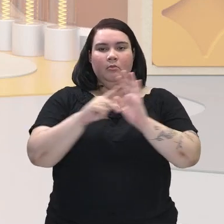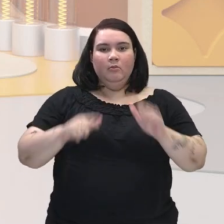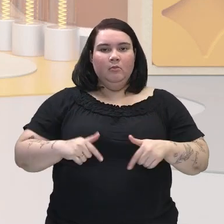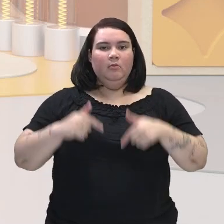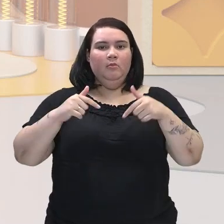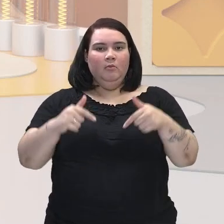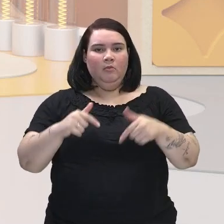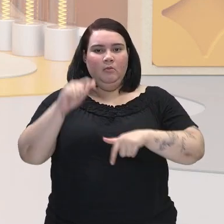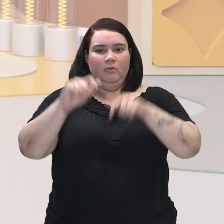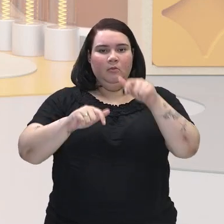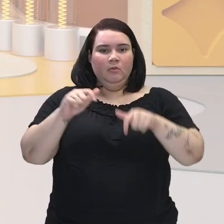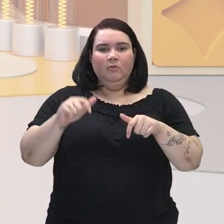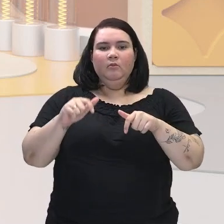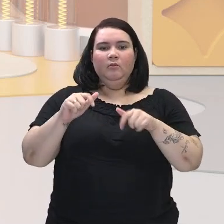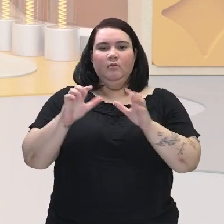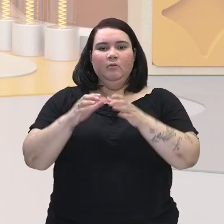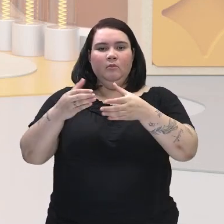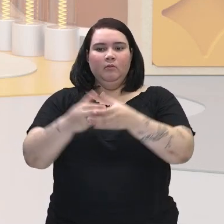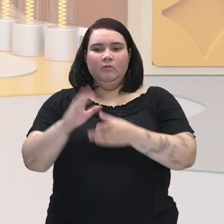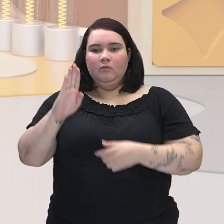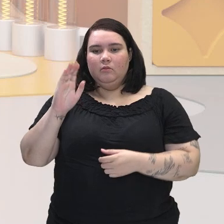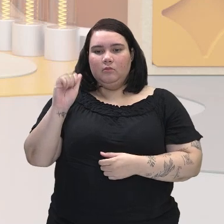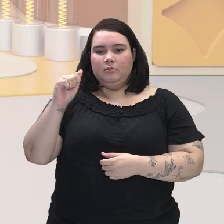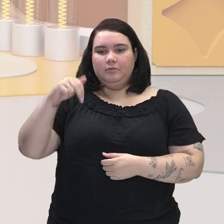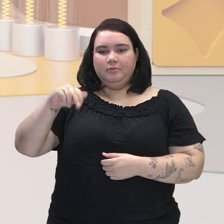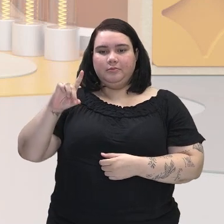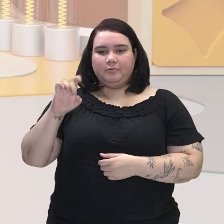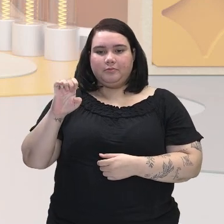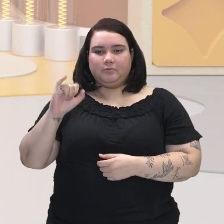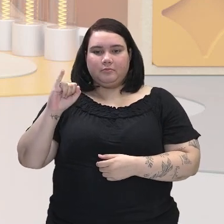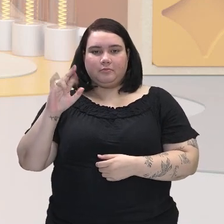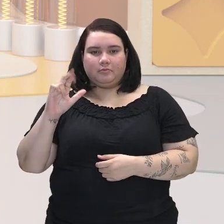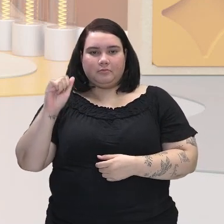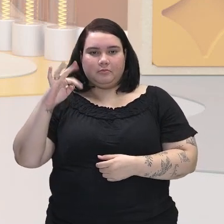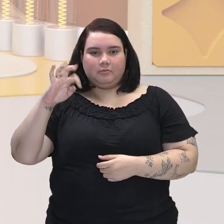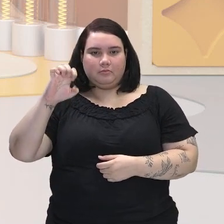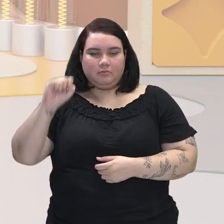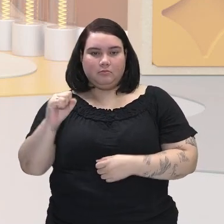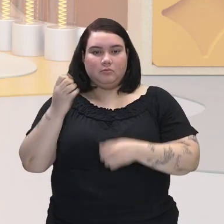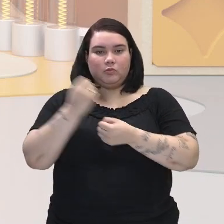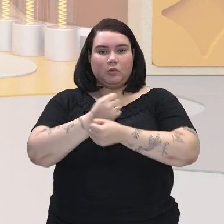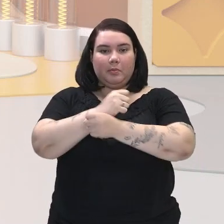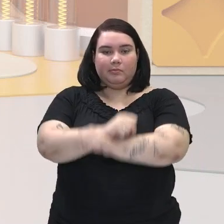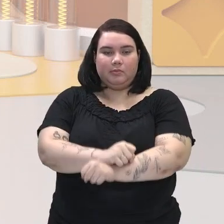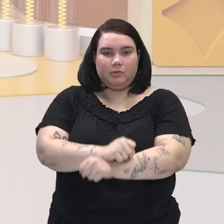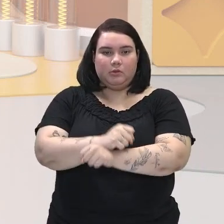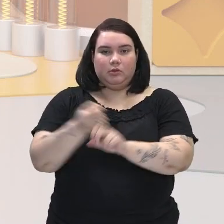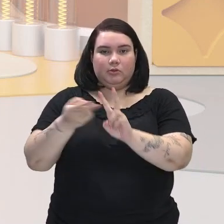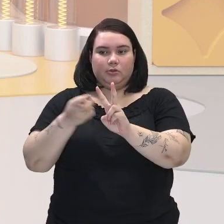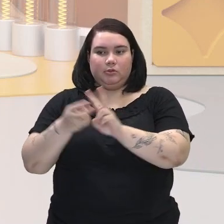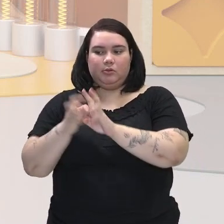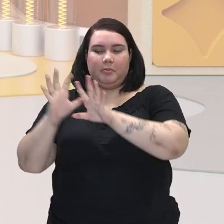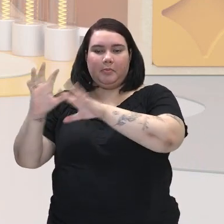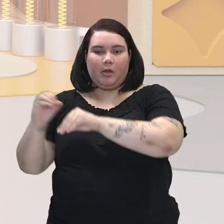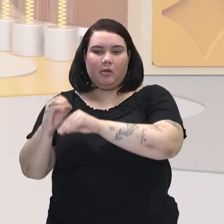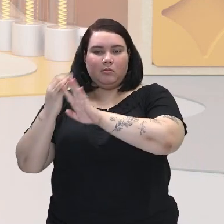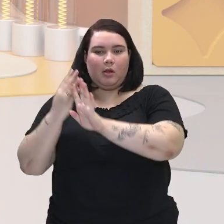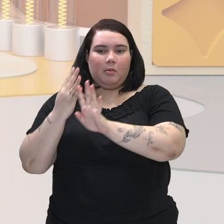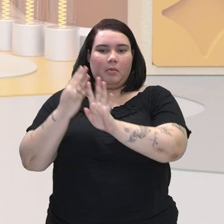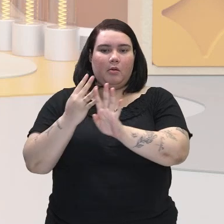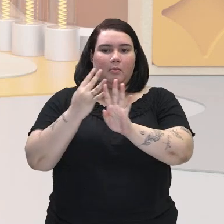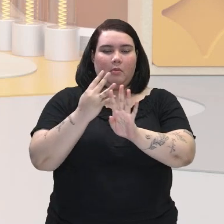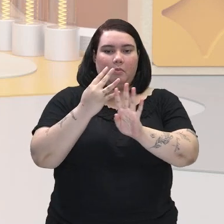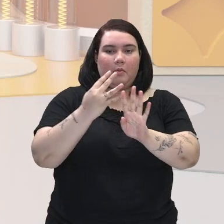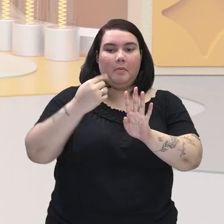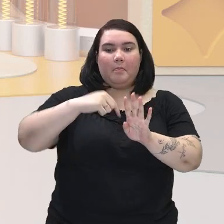dos bandeirantes aprisionando indígenas e levando para onde? Para os aldeamentos, para os assentamentos, onde eles